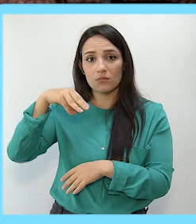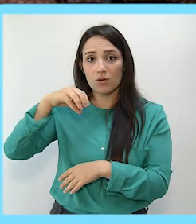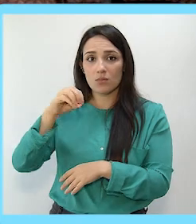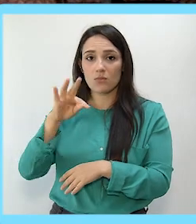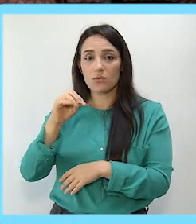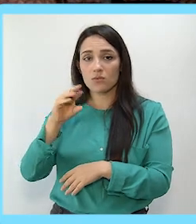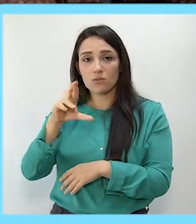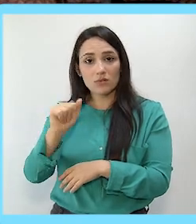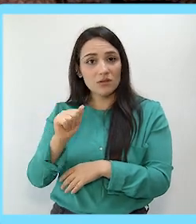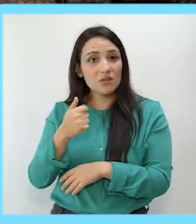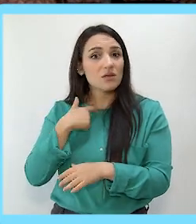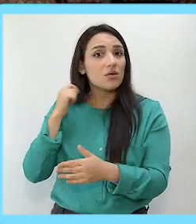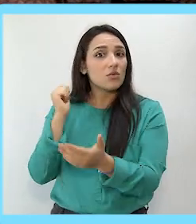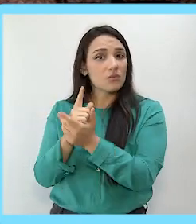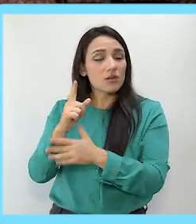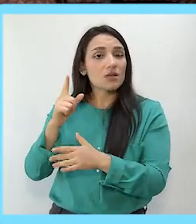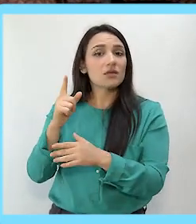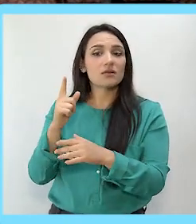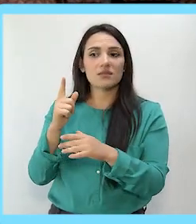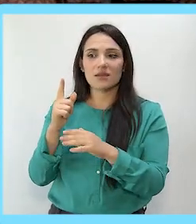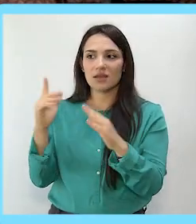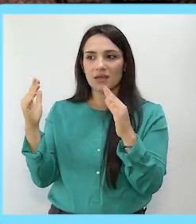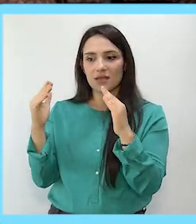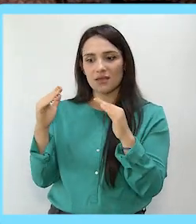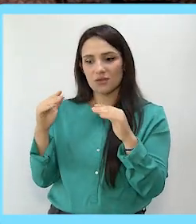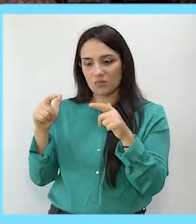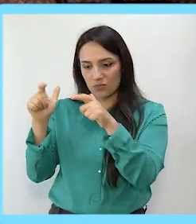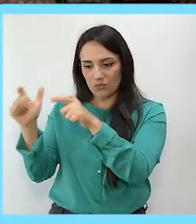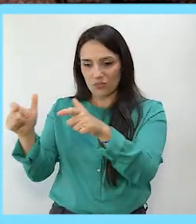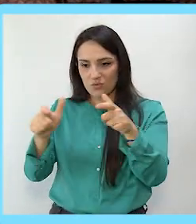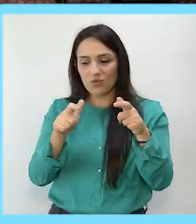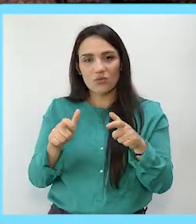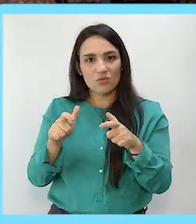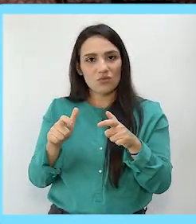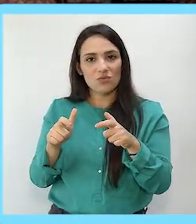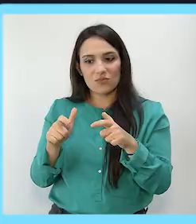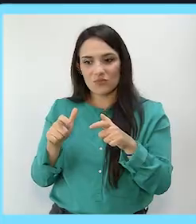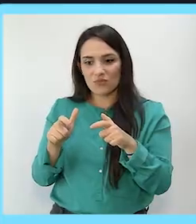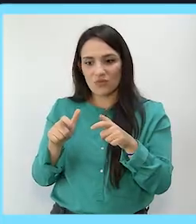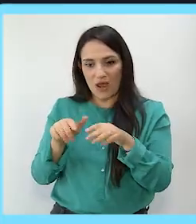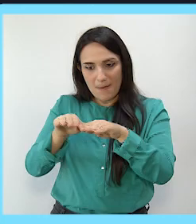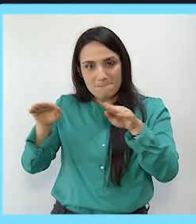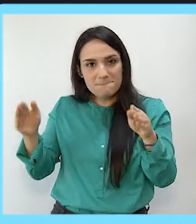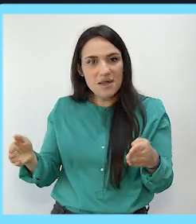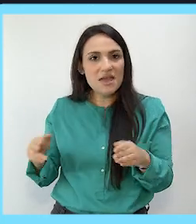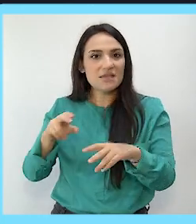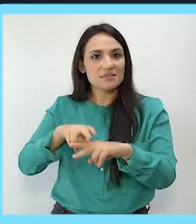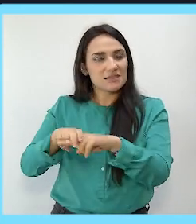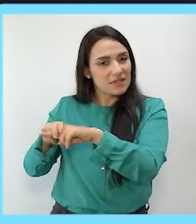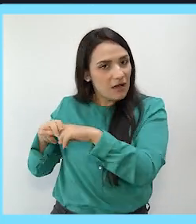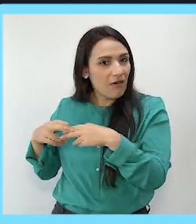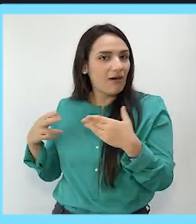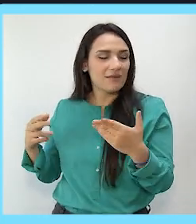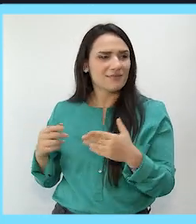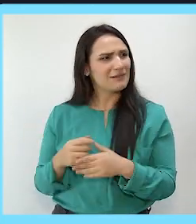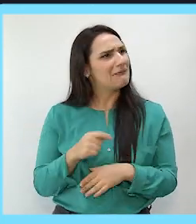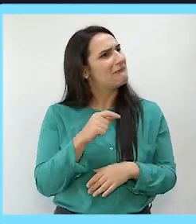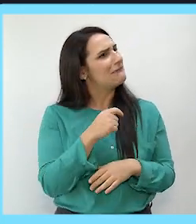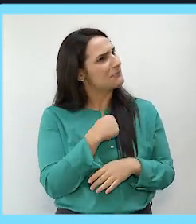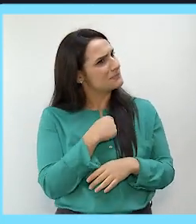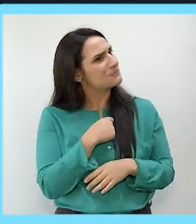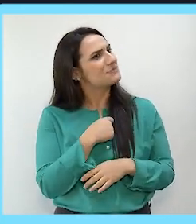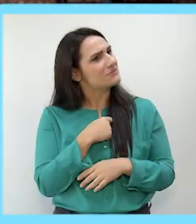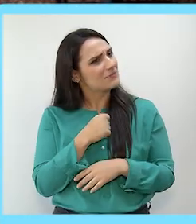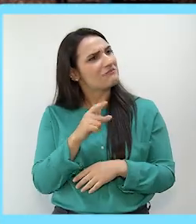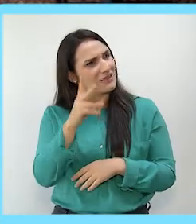cidade, então eu comprei Virou os móveis. cidadã da cidade? Chegou a virar? Não cheguei a virar. Aí, ó, se alguém da região estiver acompanhando... Estiver